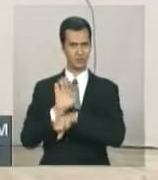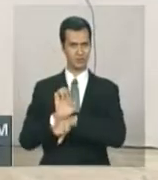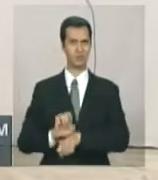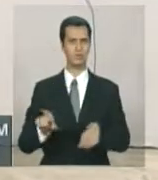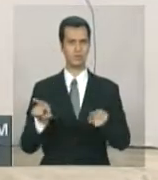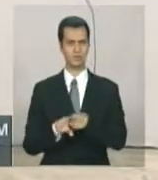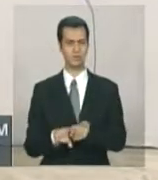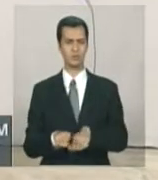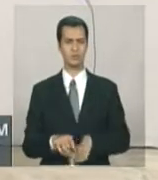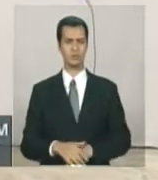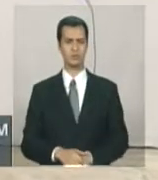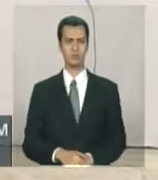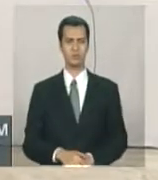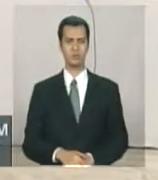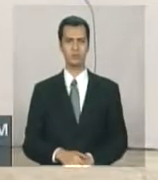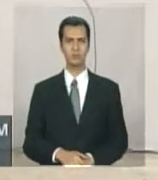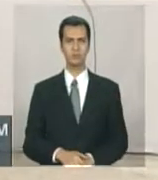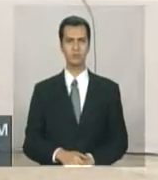Há ações,